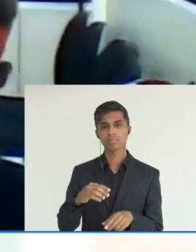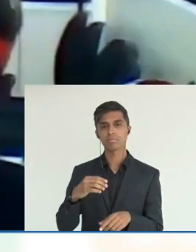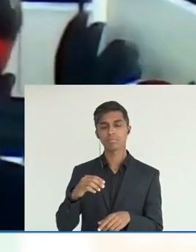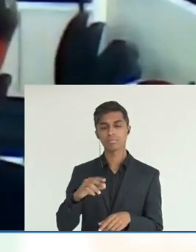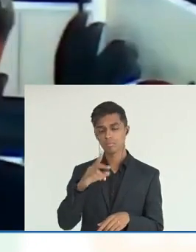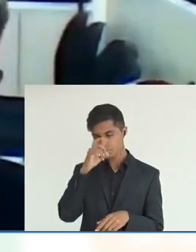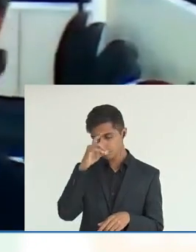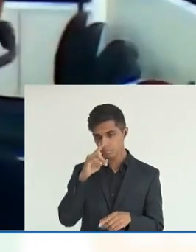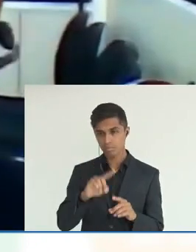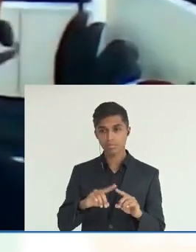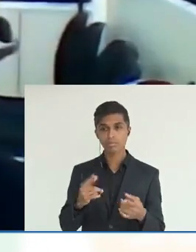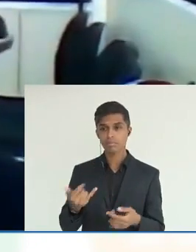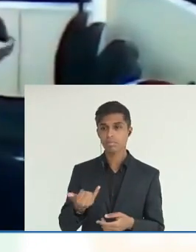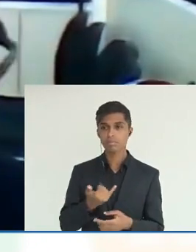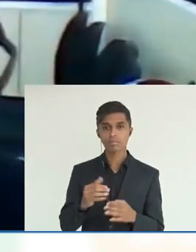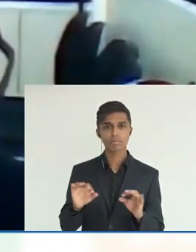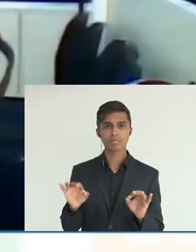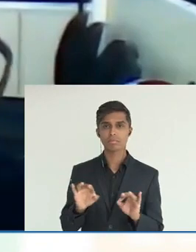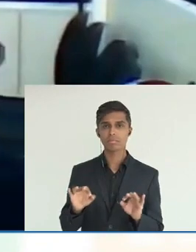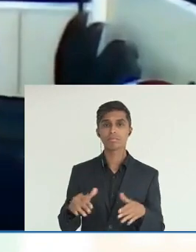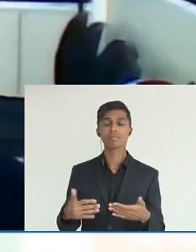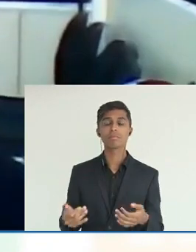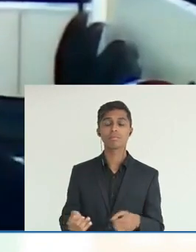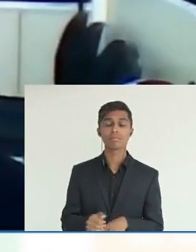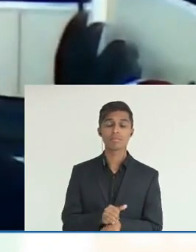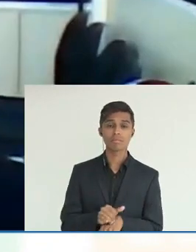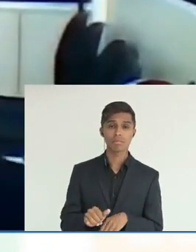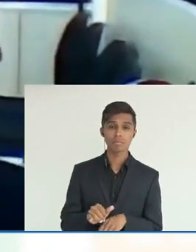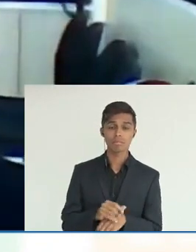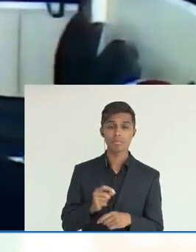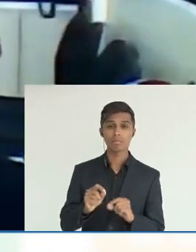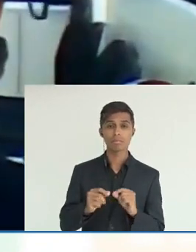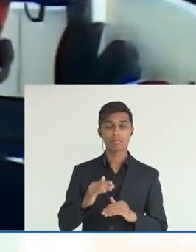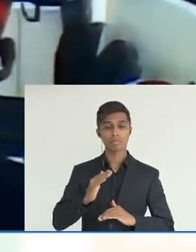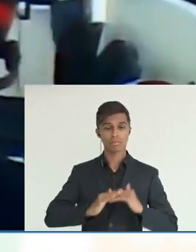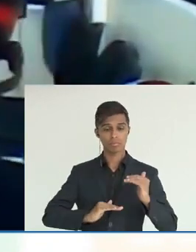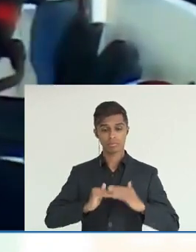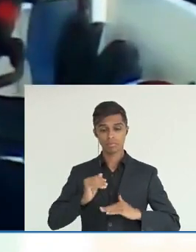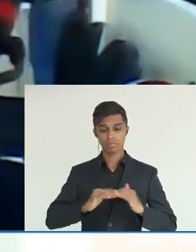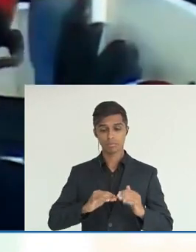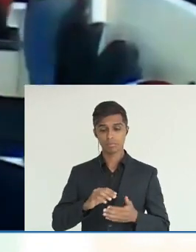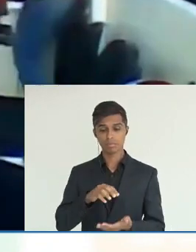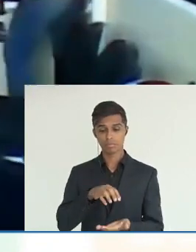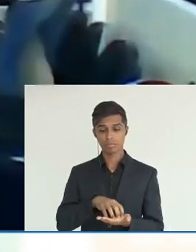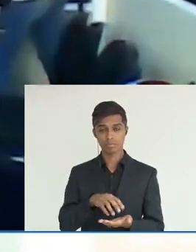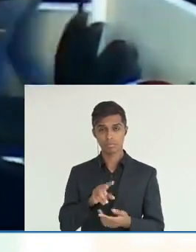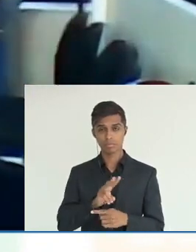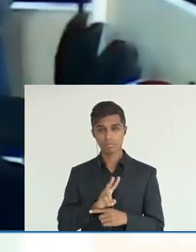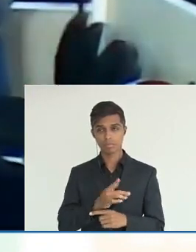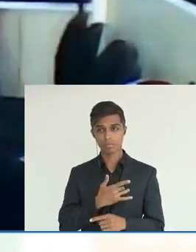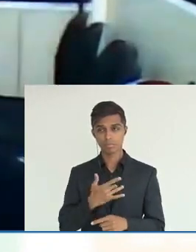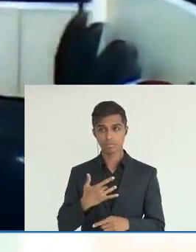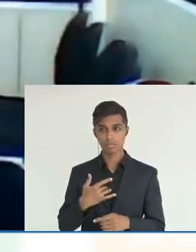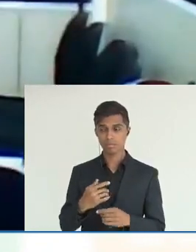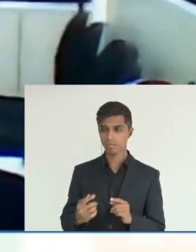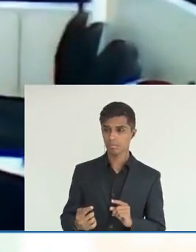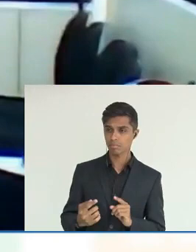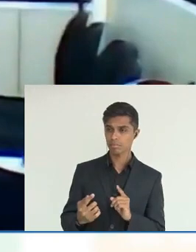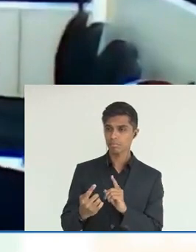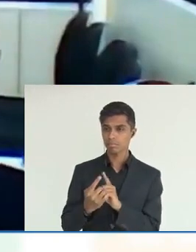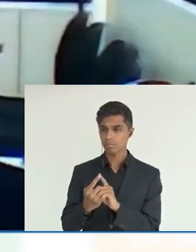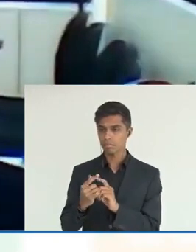estão notificando. E aí qual é a estratégia? O profissional das unidades de vigilância em saúde abordam